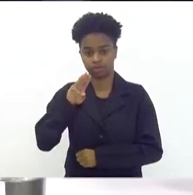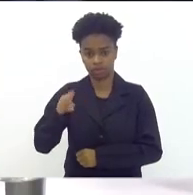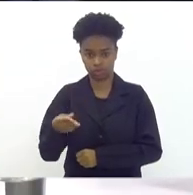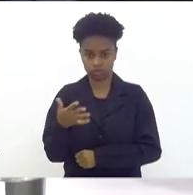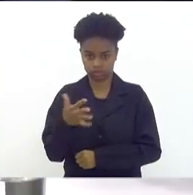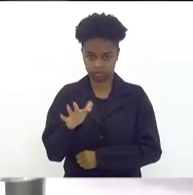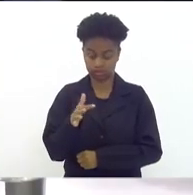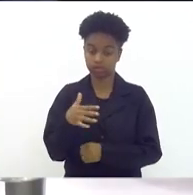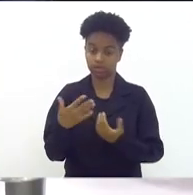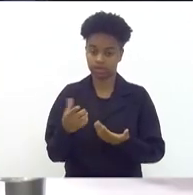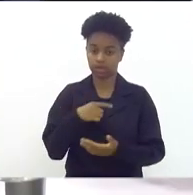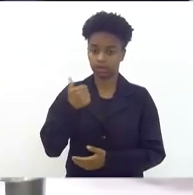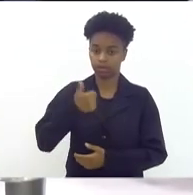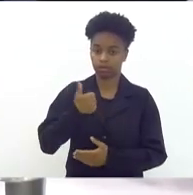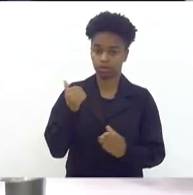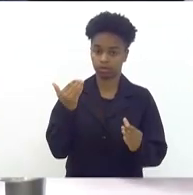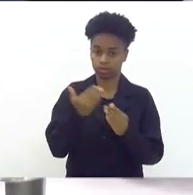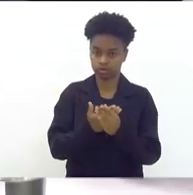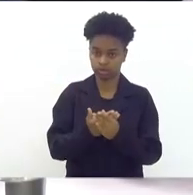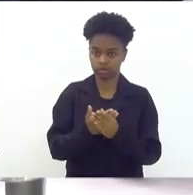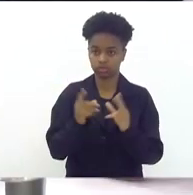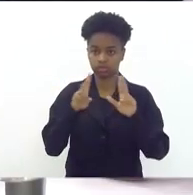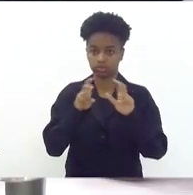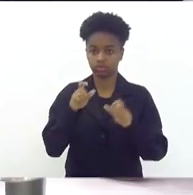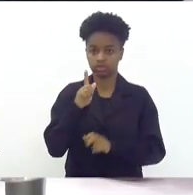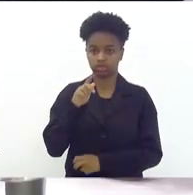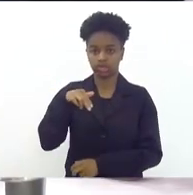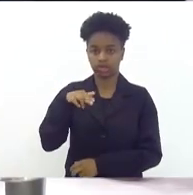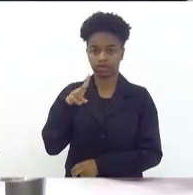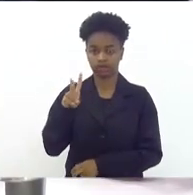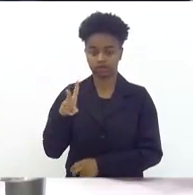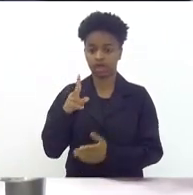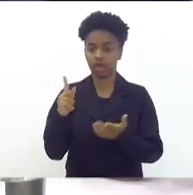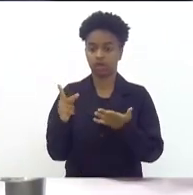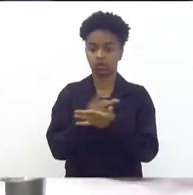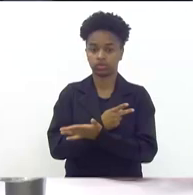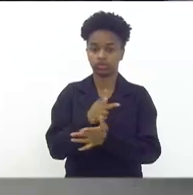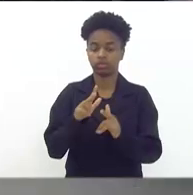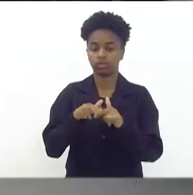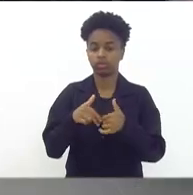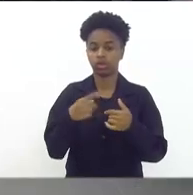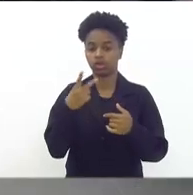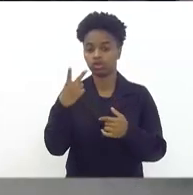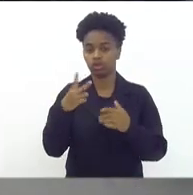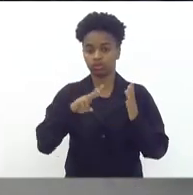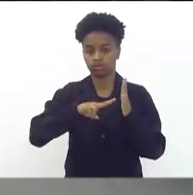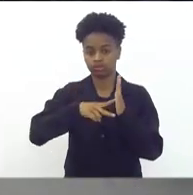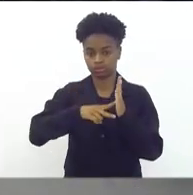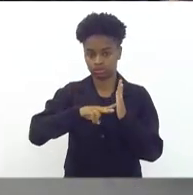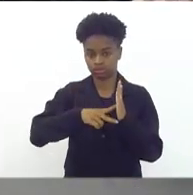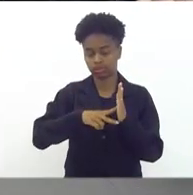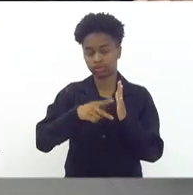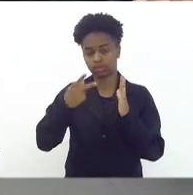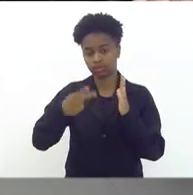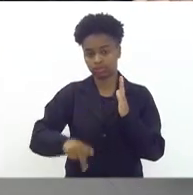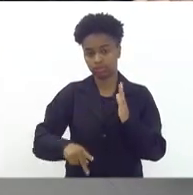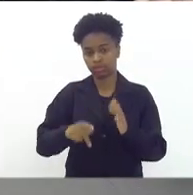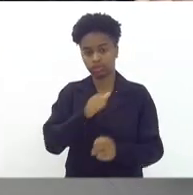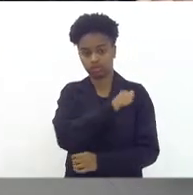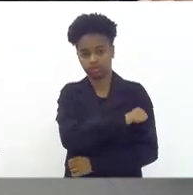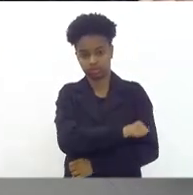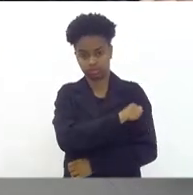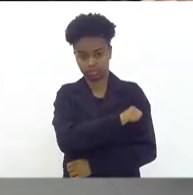envolvendo GNV na agência foi provocado pelos dois sindicatos de postos do Estado do Rio de Janeiro